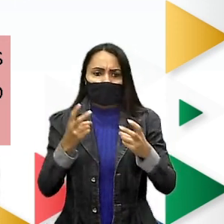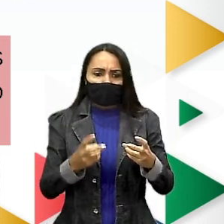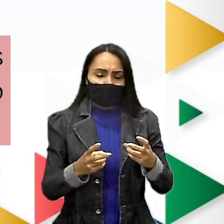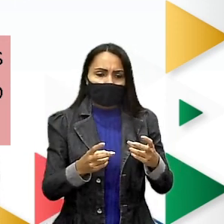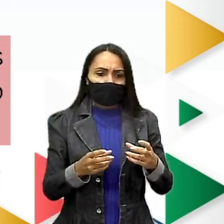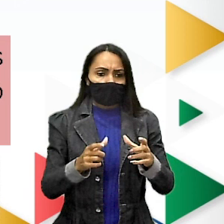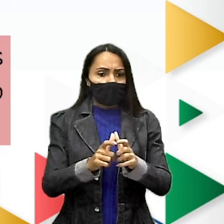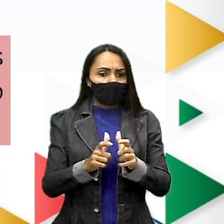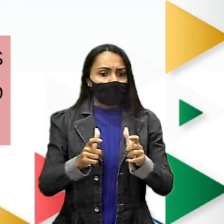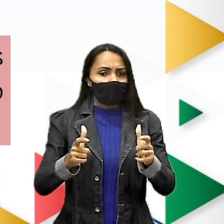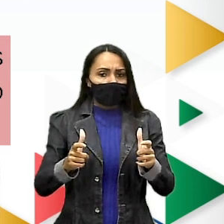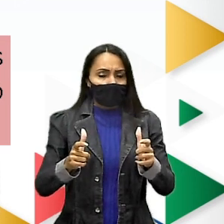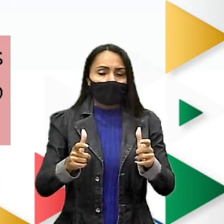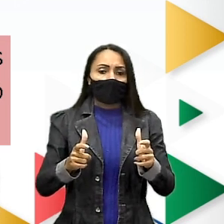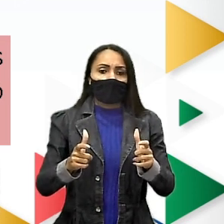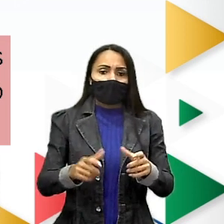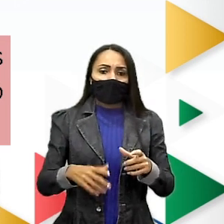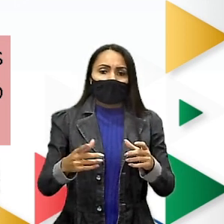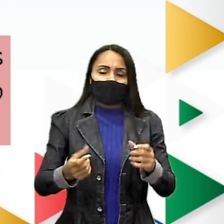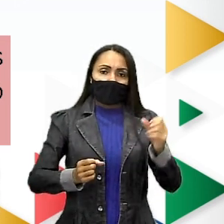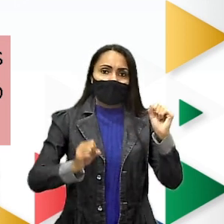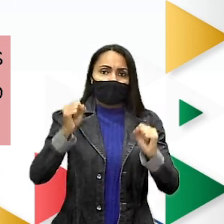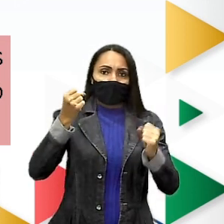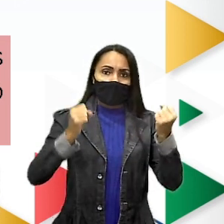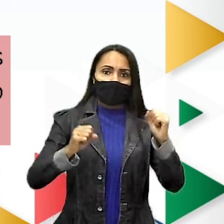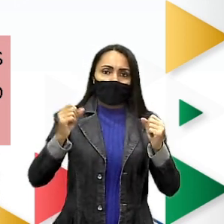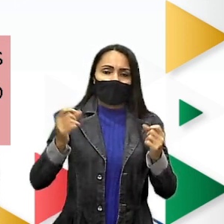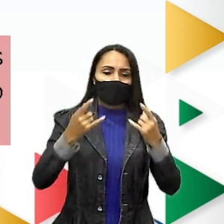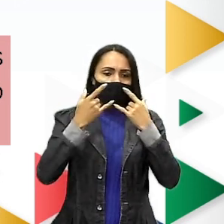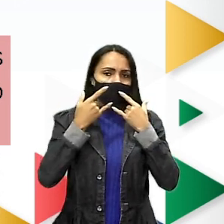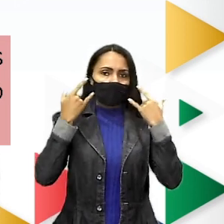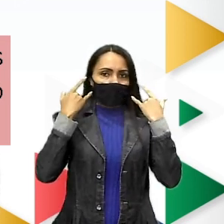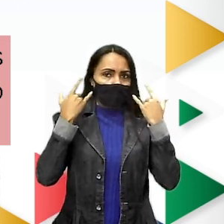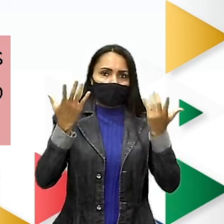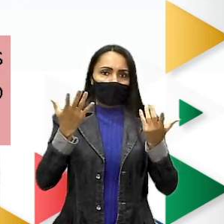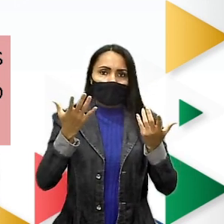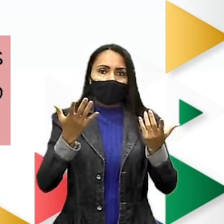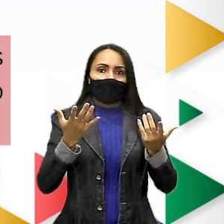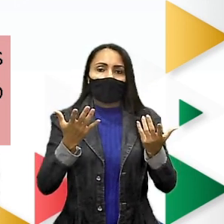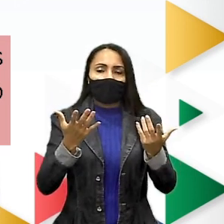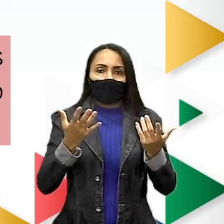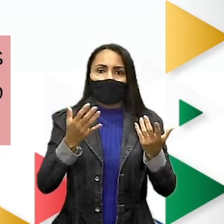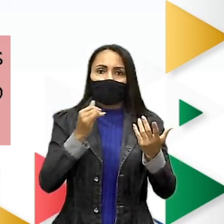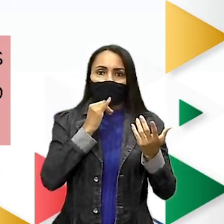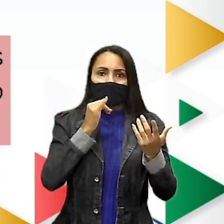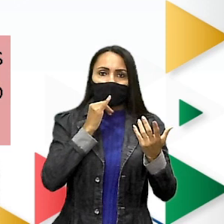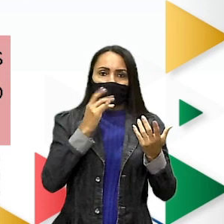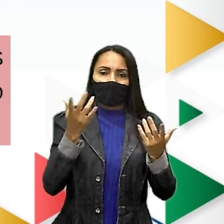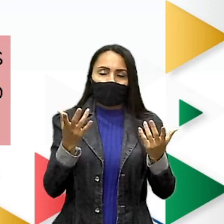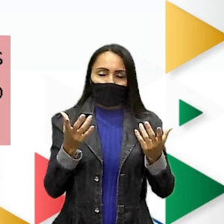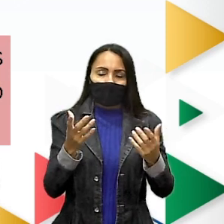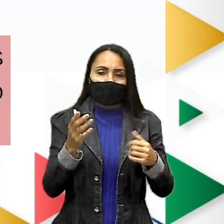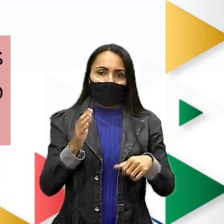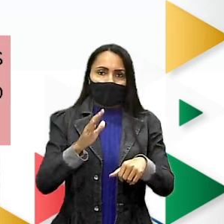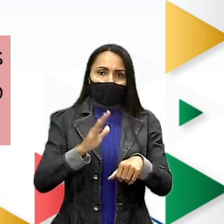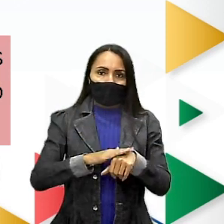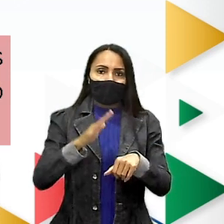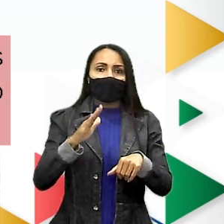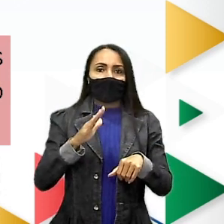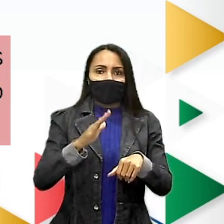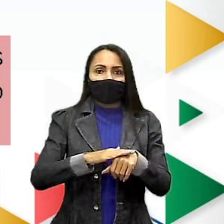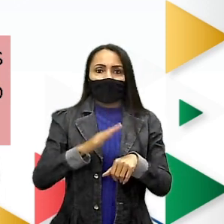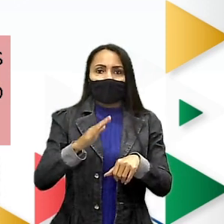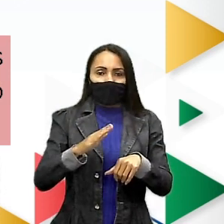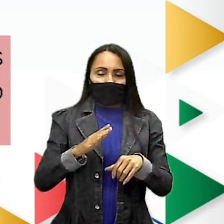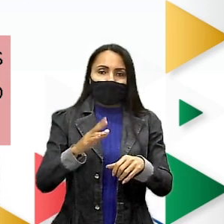tamanho, para a fabricação de máscara, por exemplo, ser mais precisa, tá bom? E ter maior proteção, e